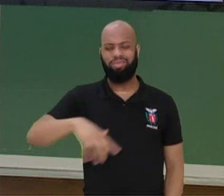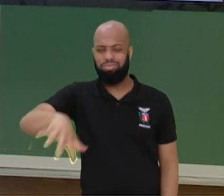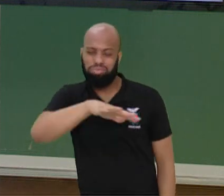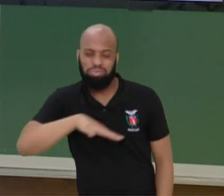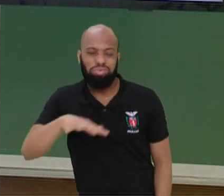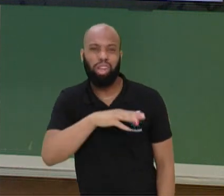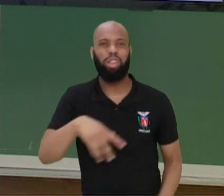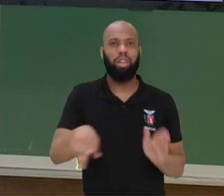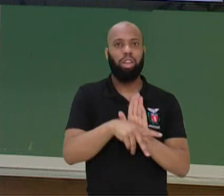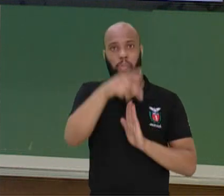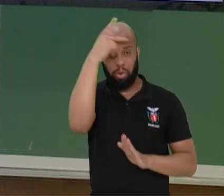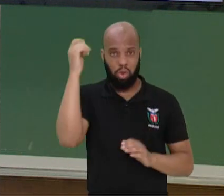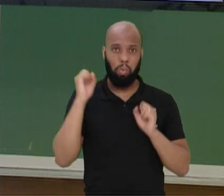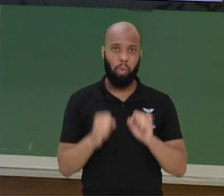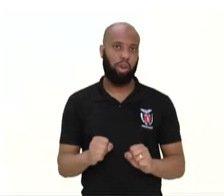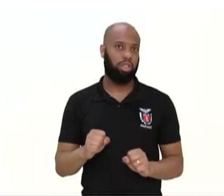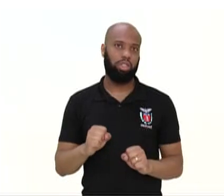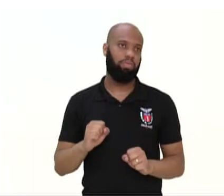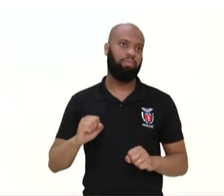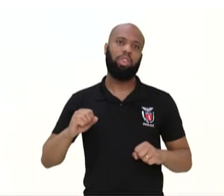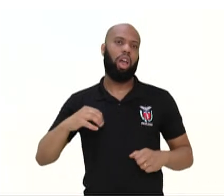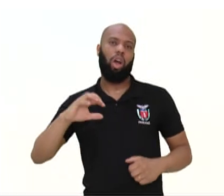ambiente que as pessoas podem se machucar.